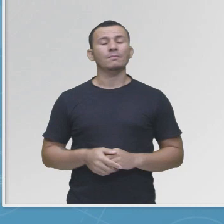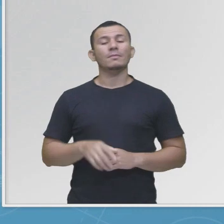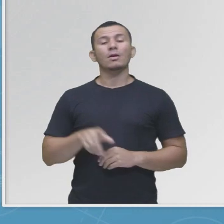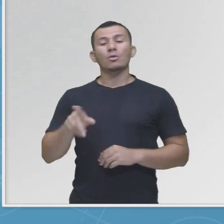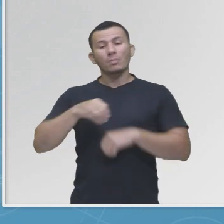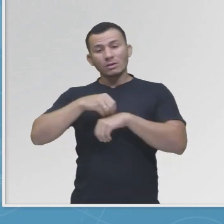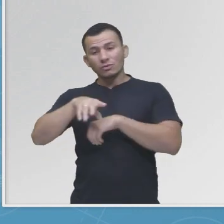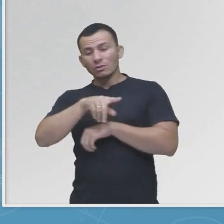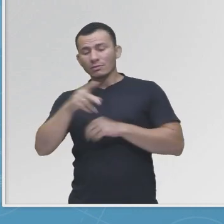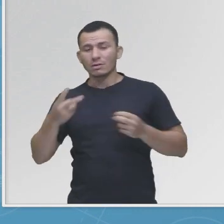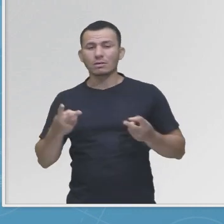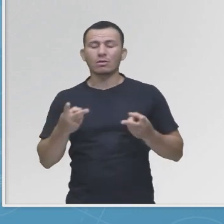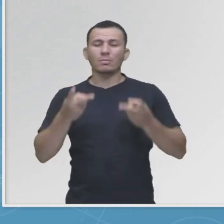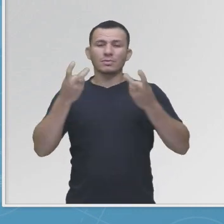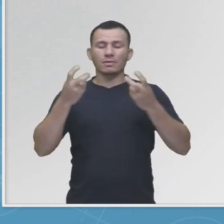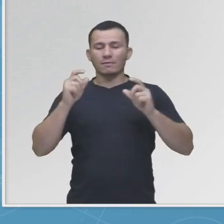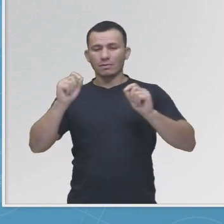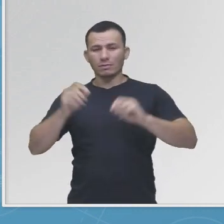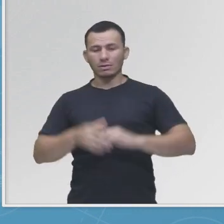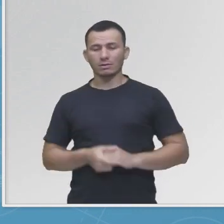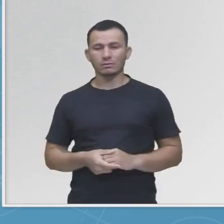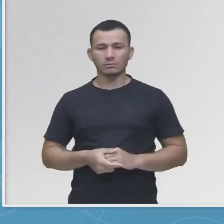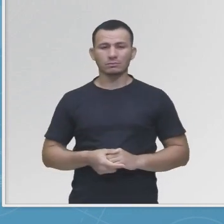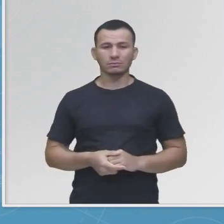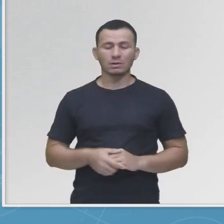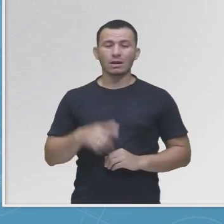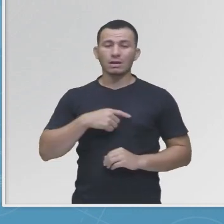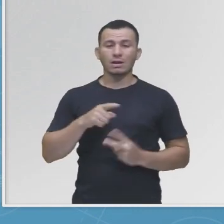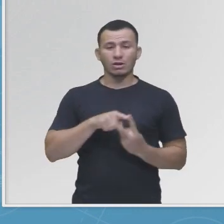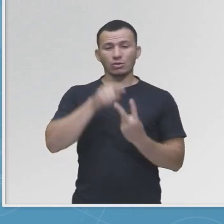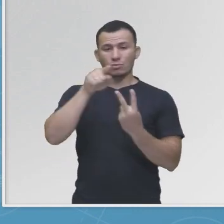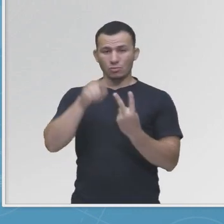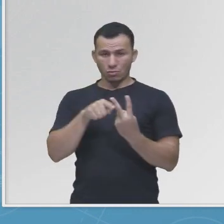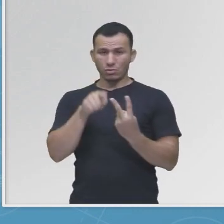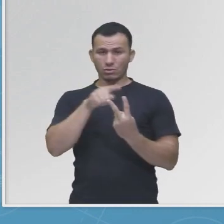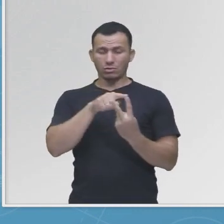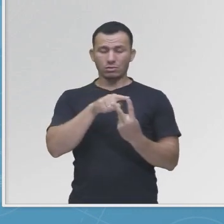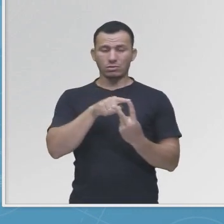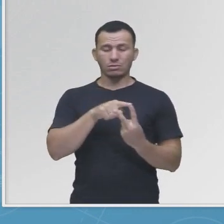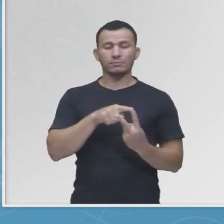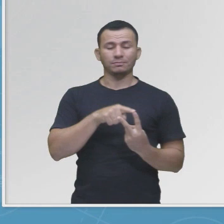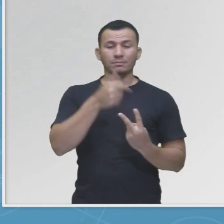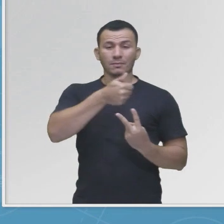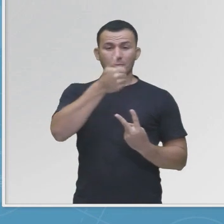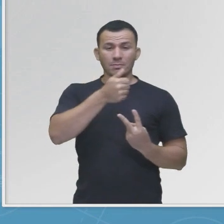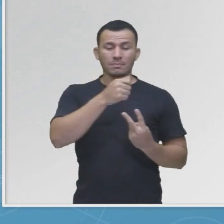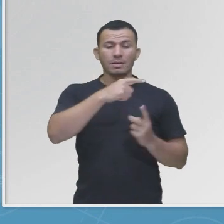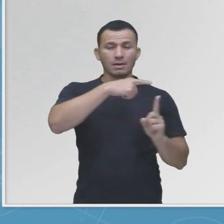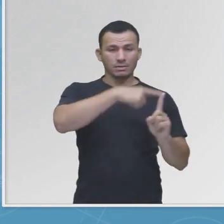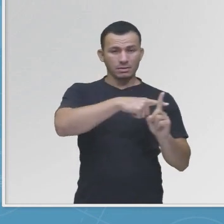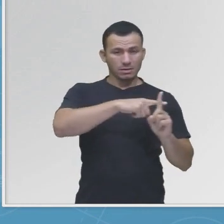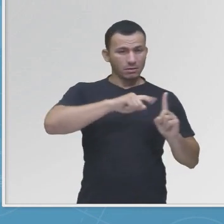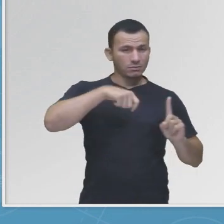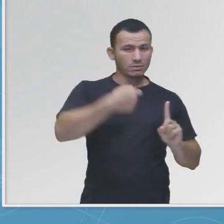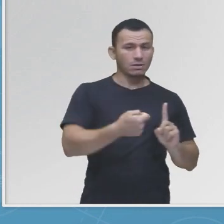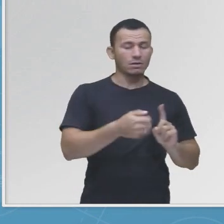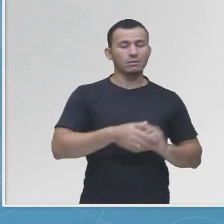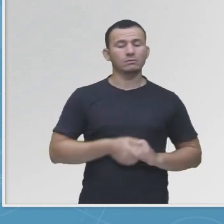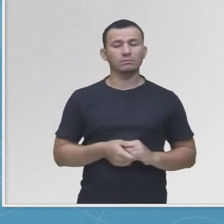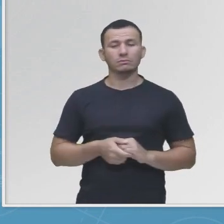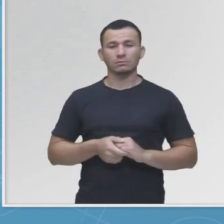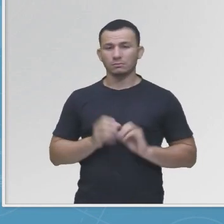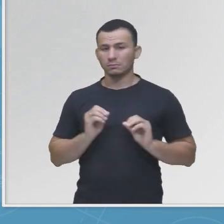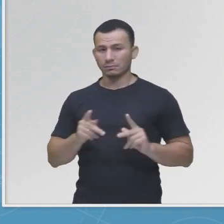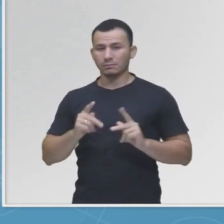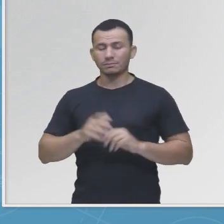que nós estamos falando aqui de duas operações distintas. A primeira é a adição,